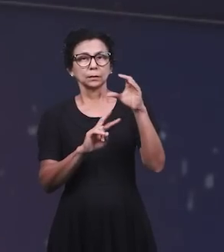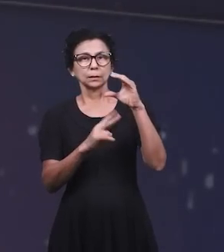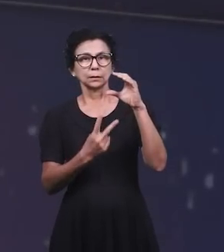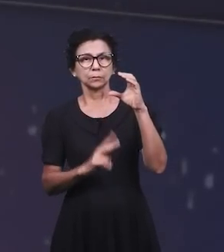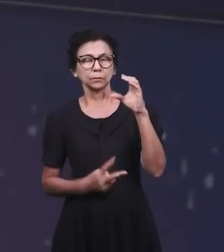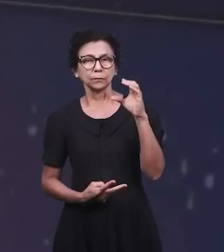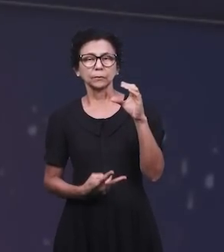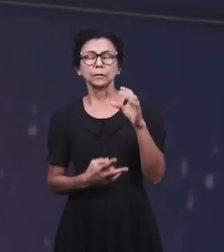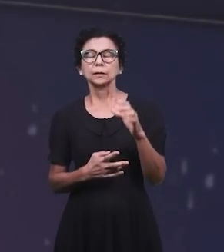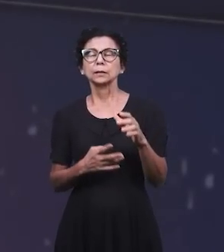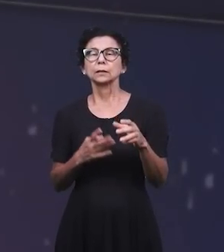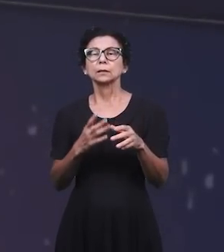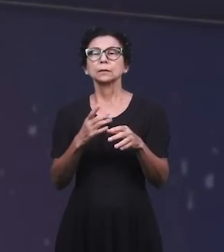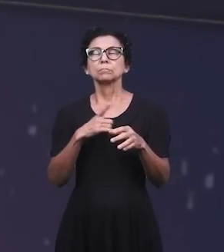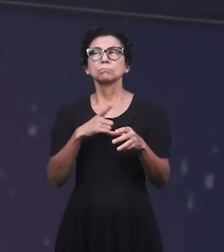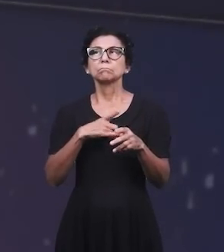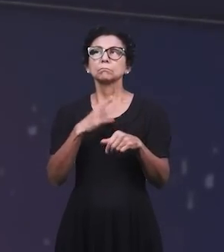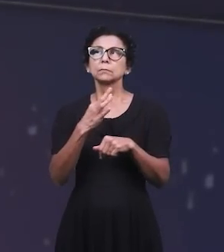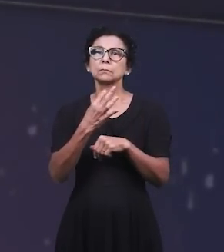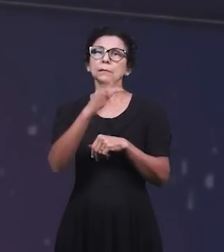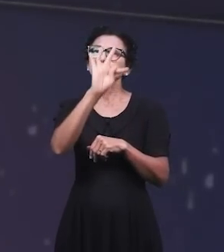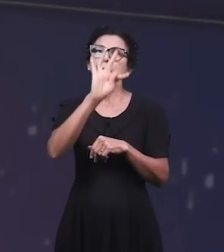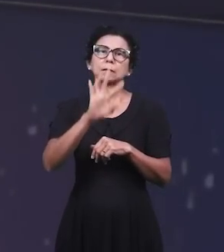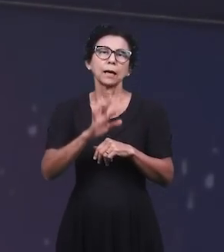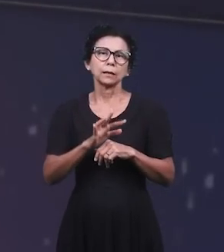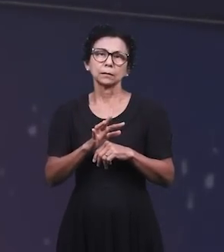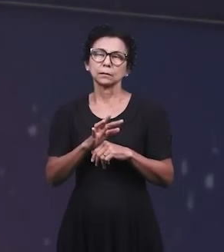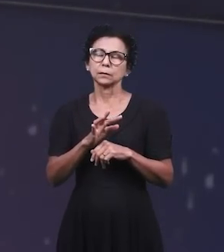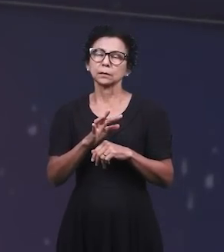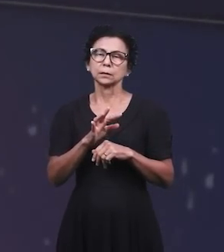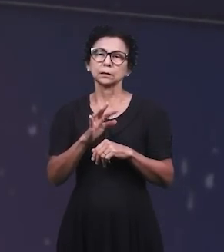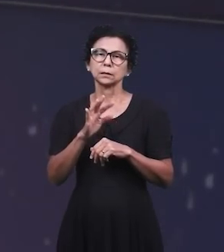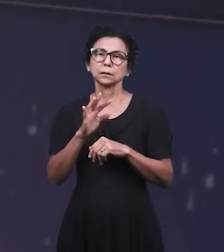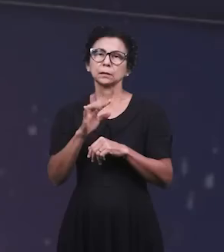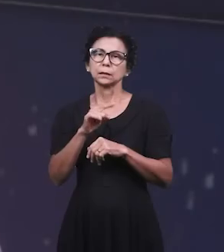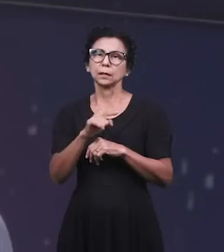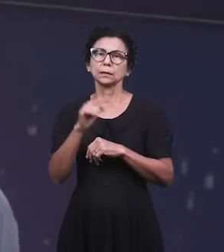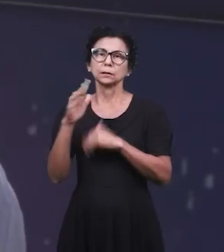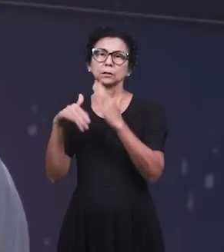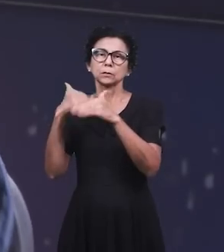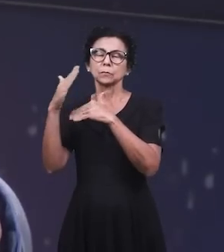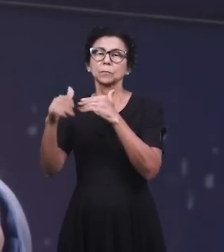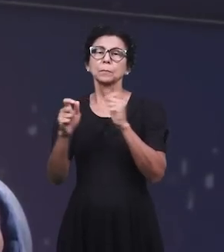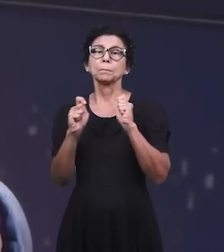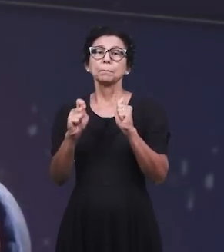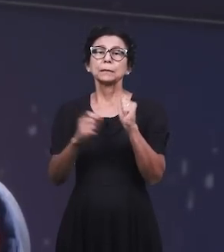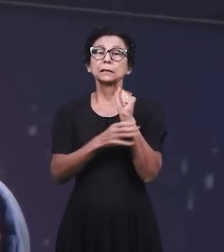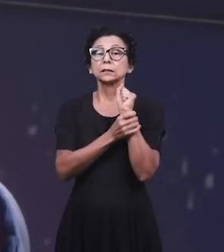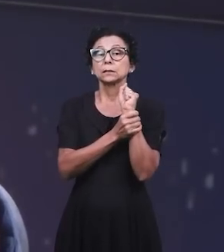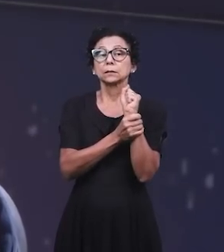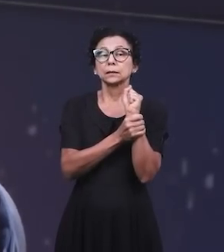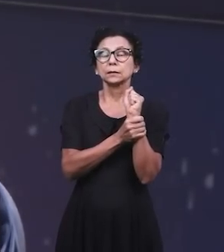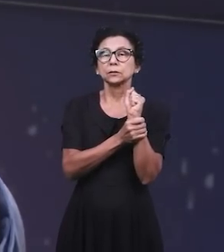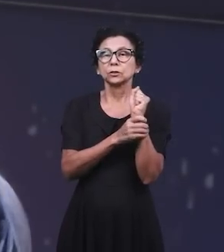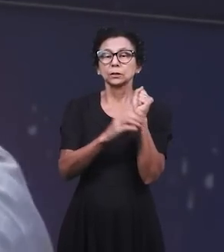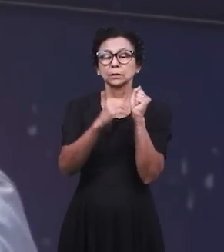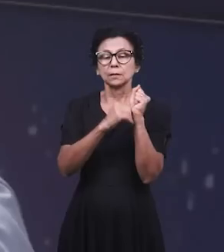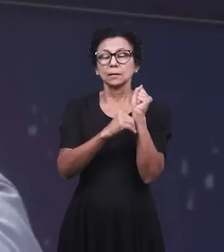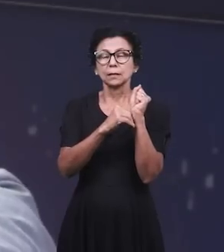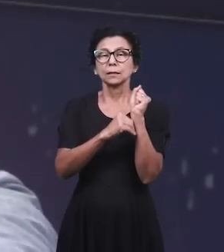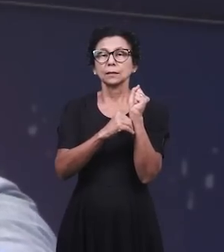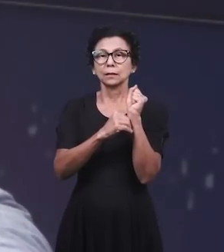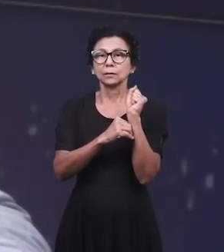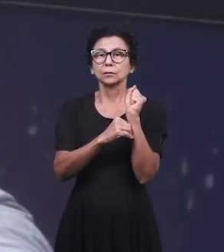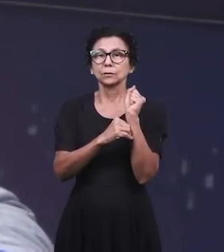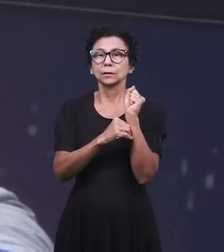técnica que ela tenta, ou que ela foi desenvolvida, na verdade, para tentar garantir esse princípio. Um